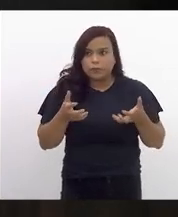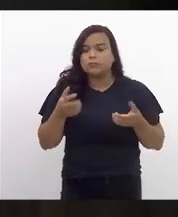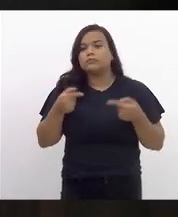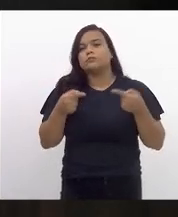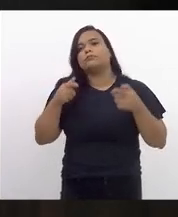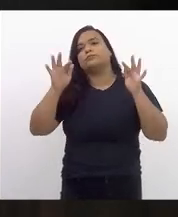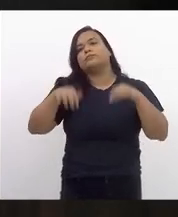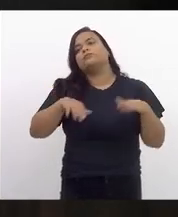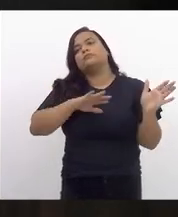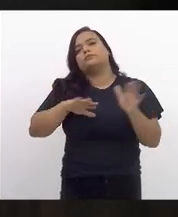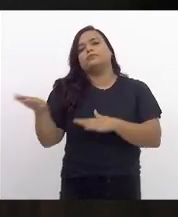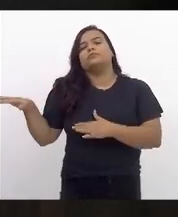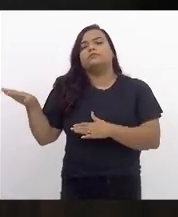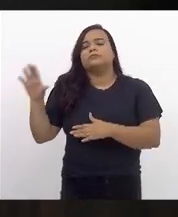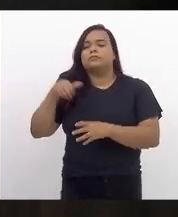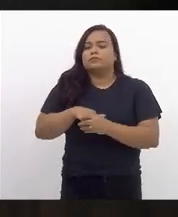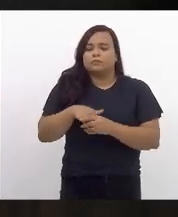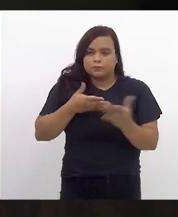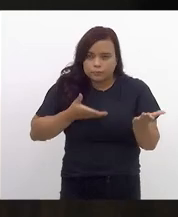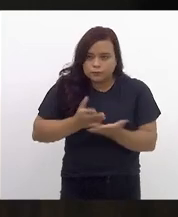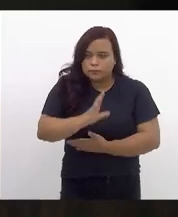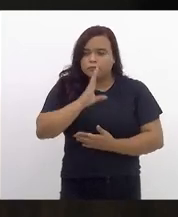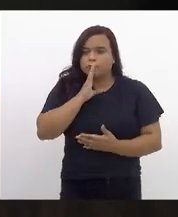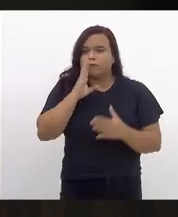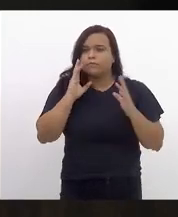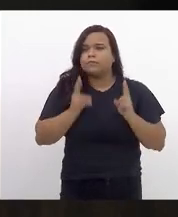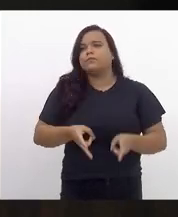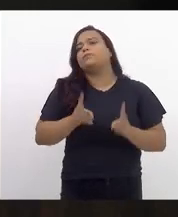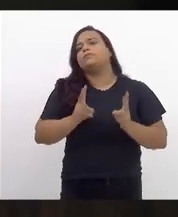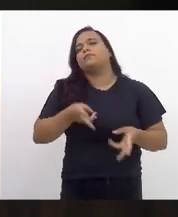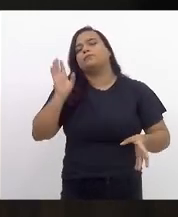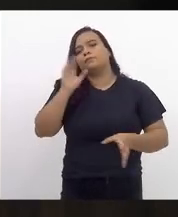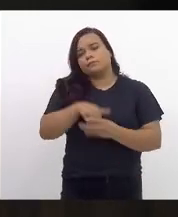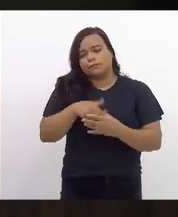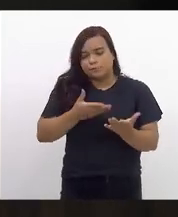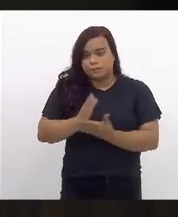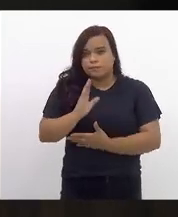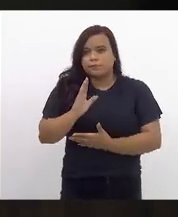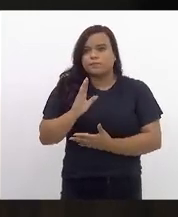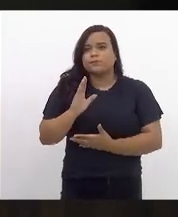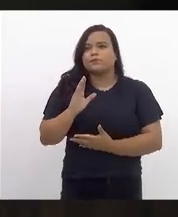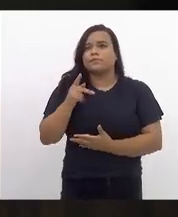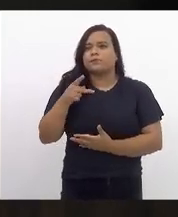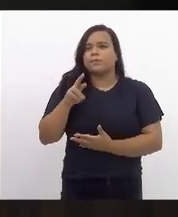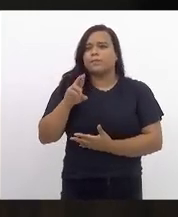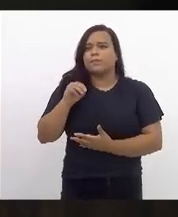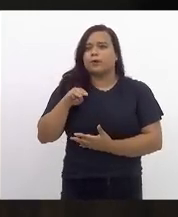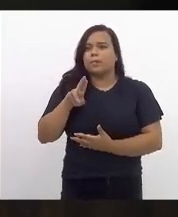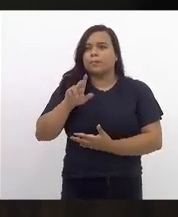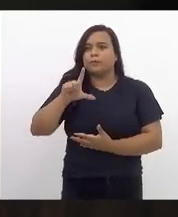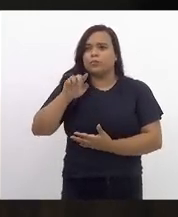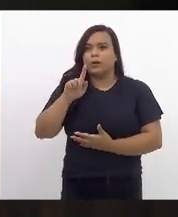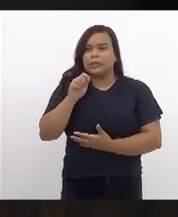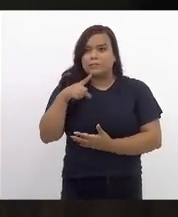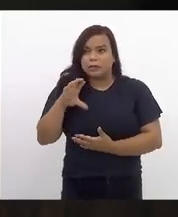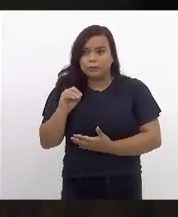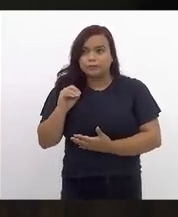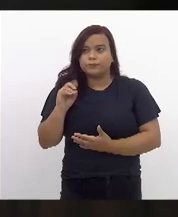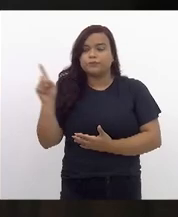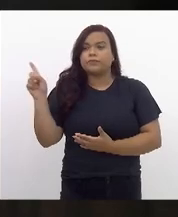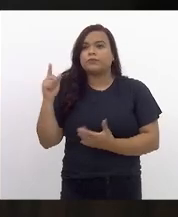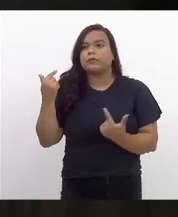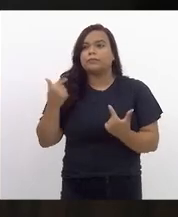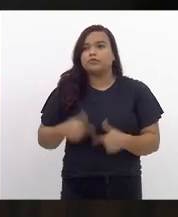discussão. Em votação, se os que aprovam, o primeiro-ministro como estão aprovado, vai à promulgação. Com voto pela abstenção da Adriana